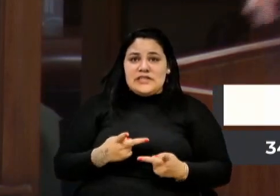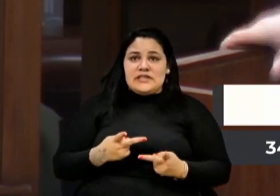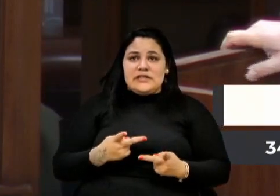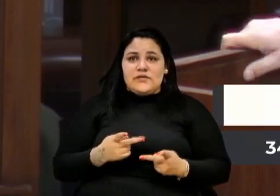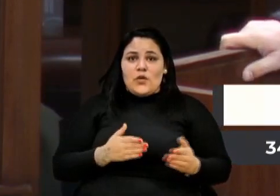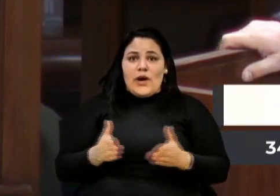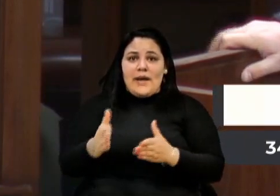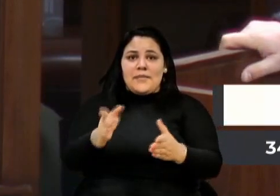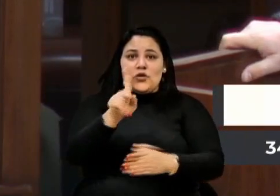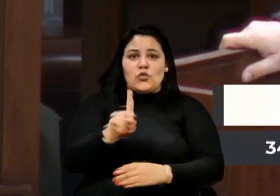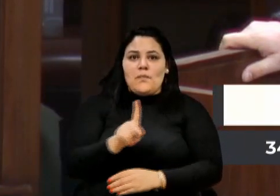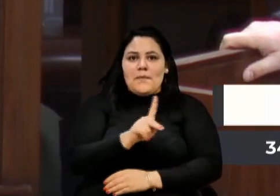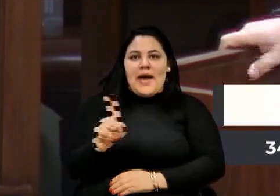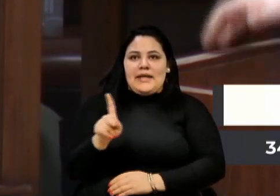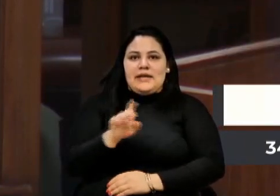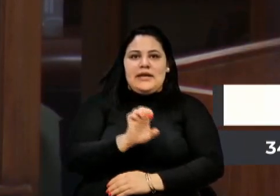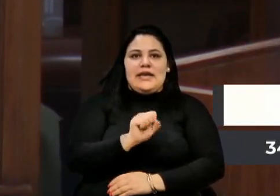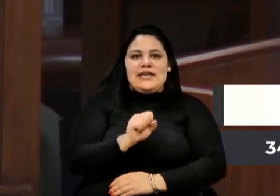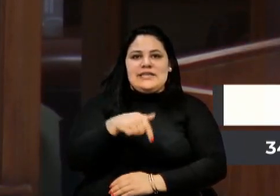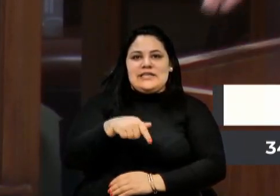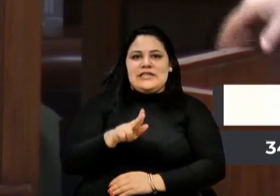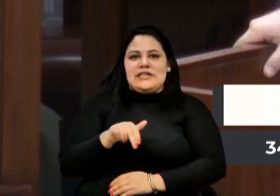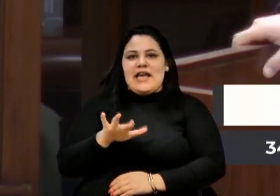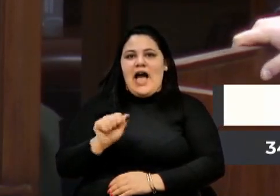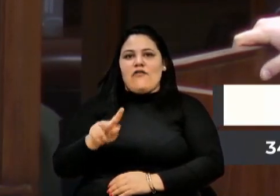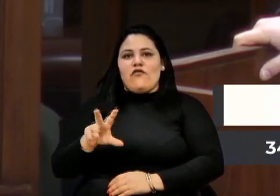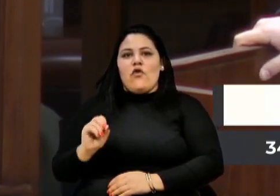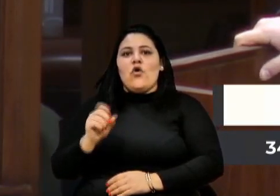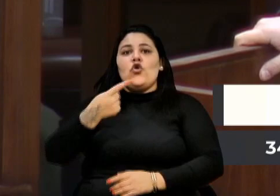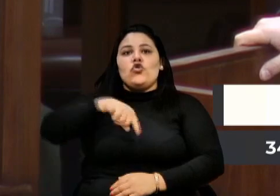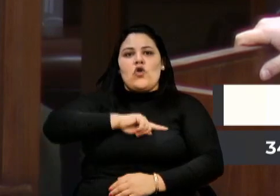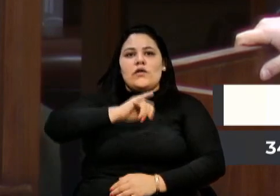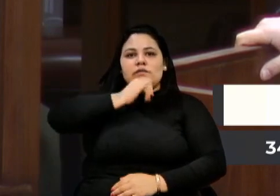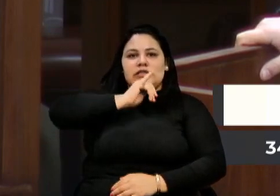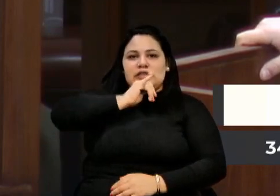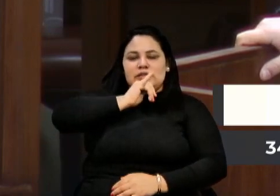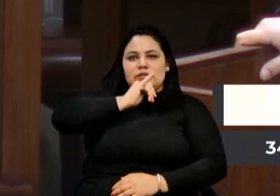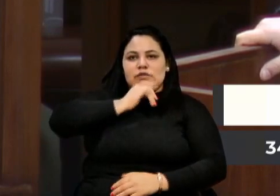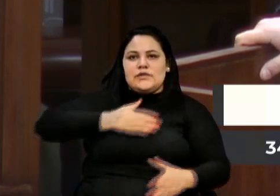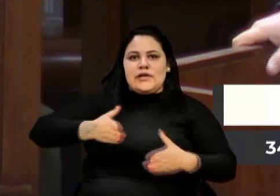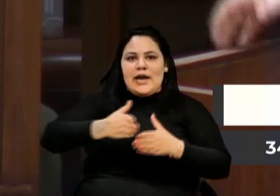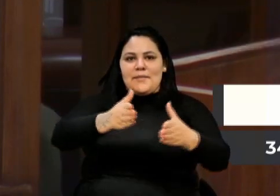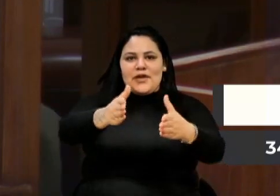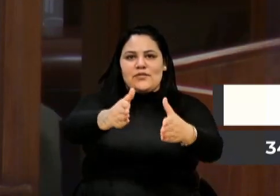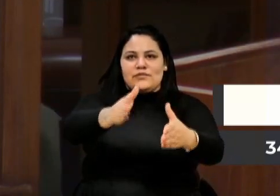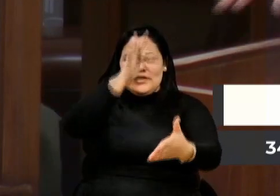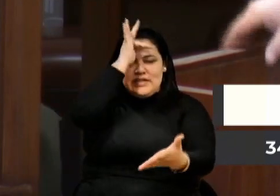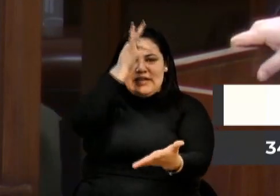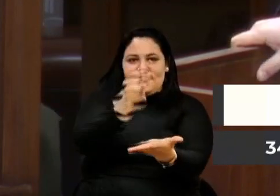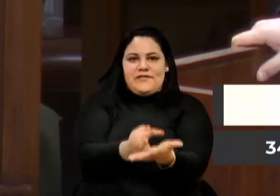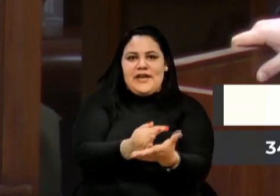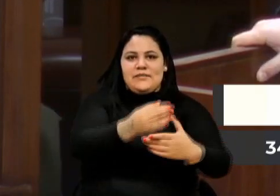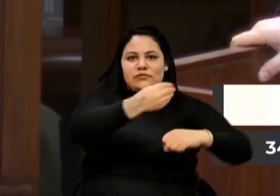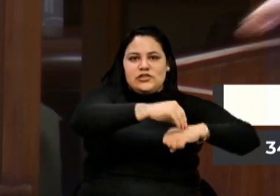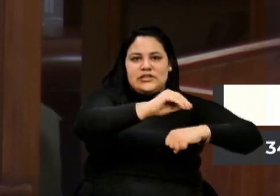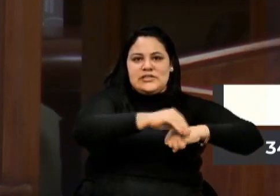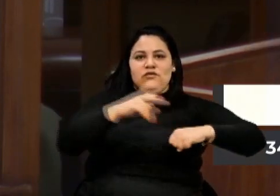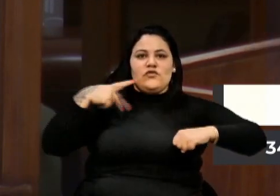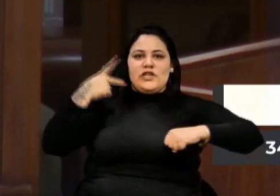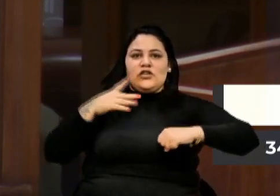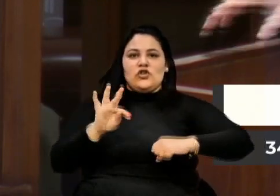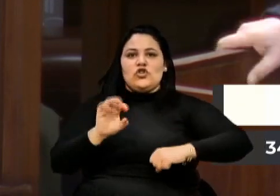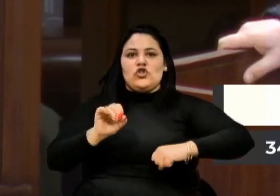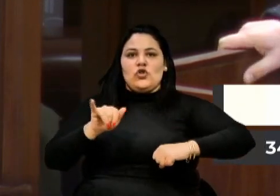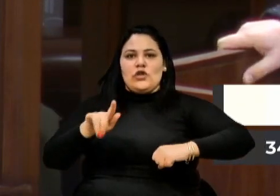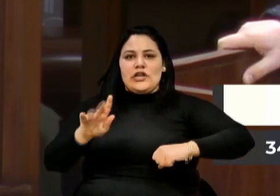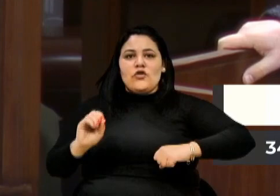Esquiavo. Nós testamos como Câmara de Vereadores o caminho do Padre Esquiavo, proposto pelo vereador Toigo à época, né, e nós fizemos esse